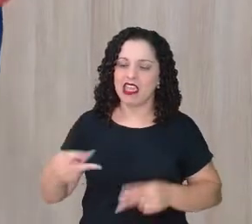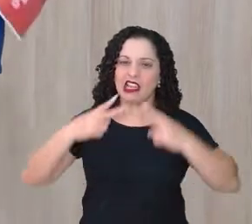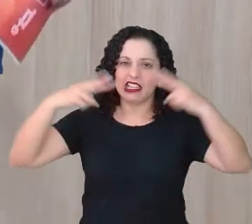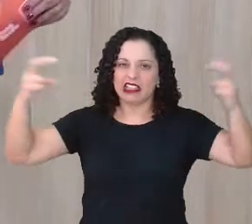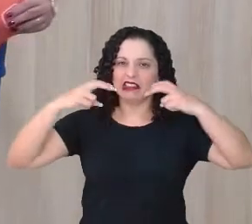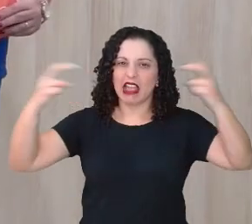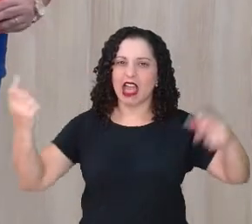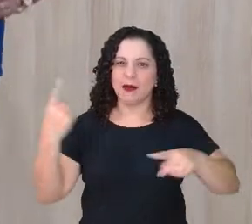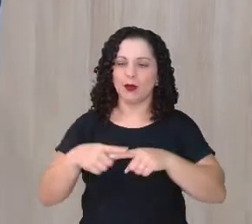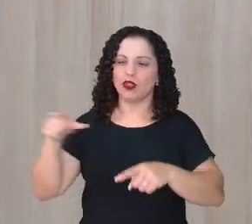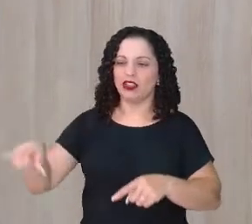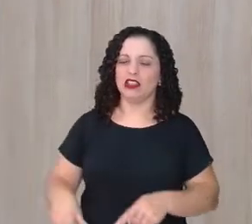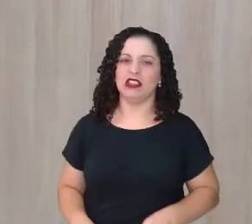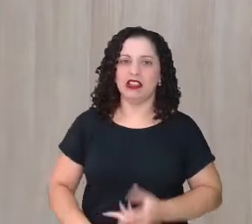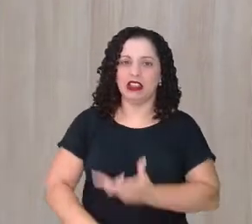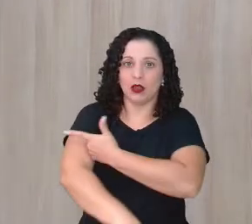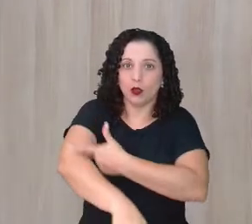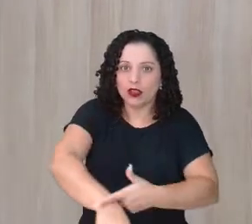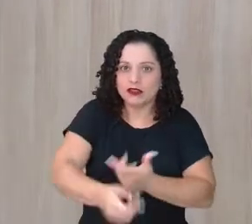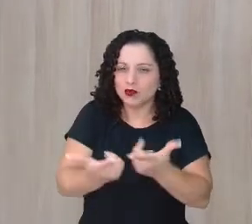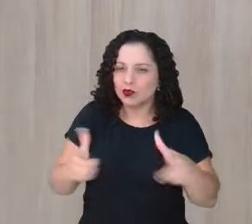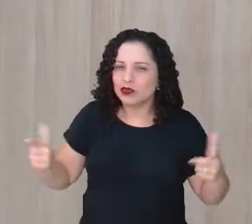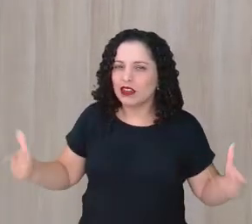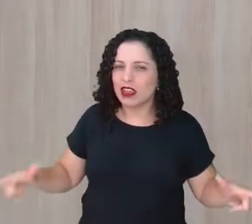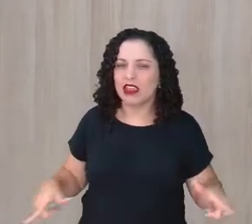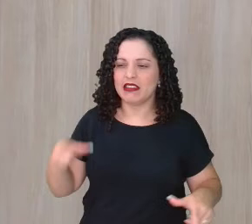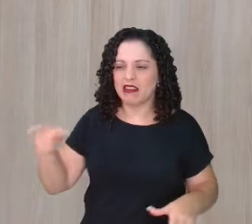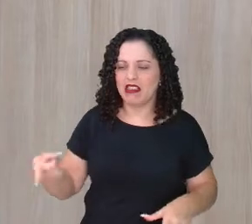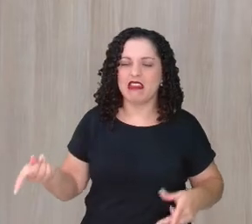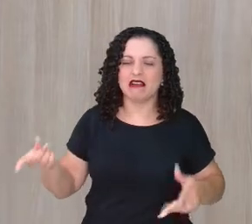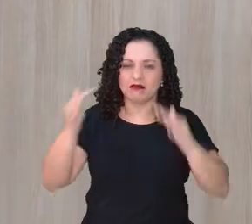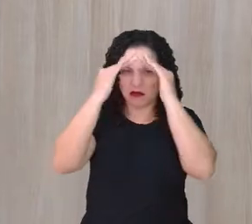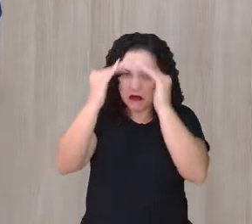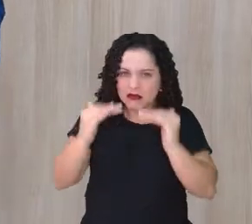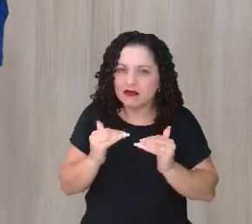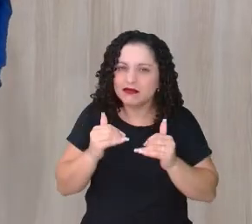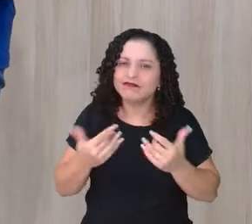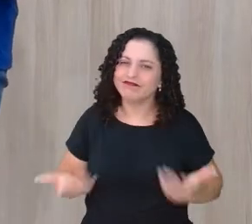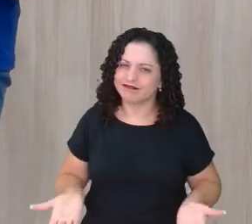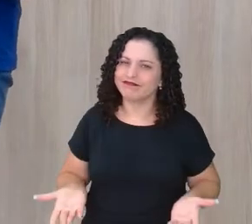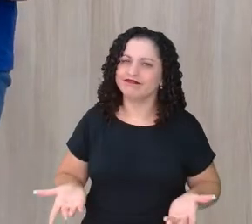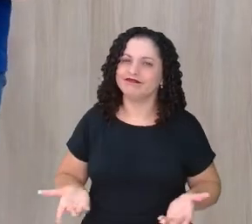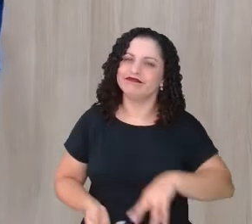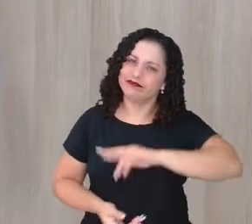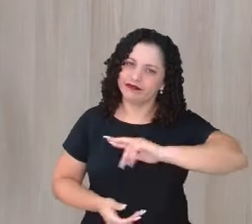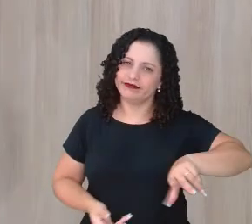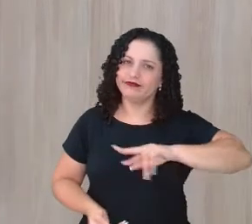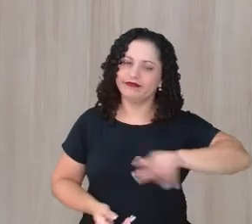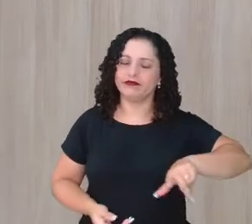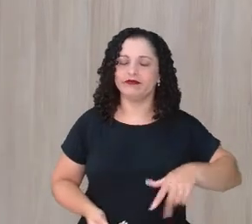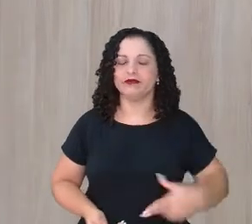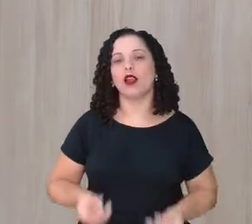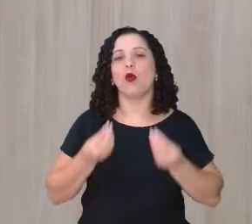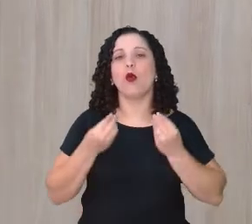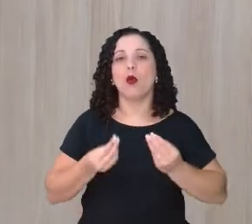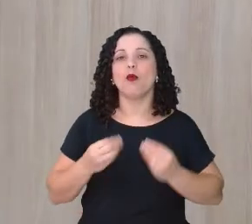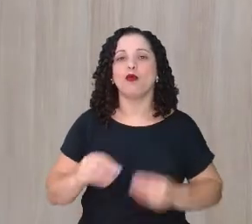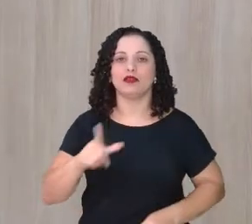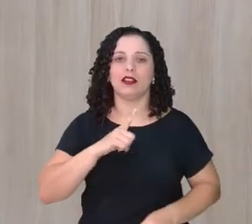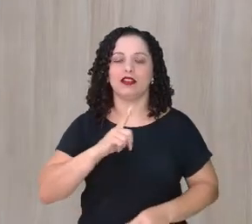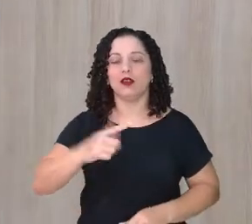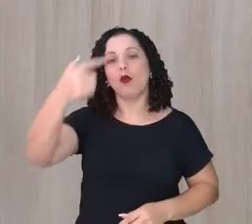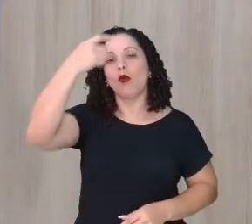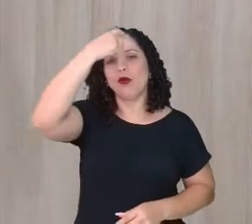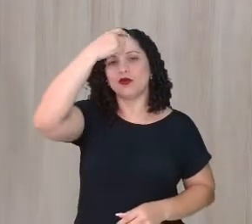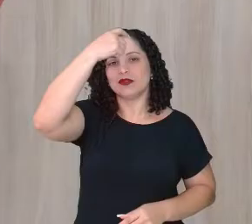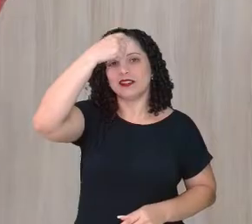era desobediente. Então, aí eu vou chamar a professora Cláudia, que ela vai falar um pouquinho sobre essa questão da conscientização